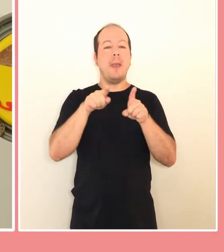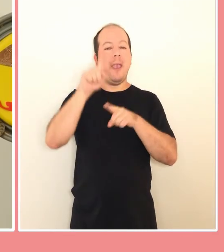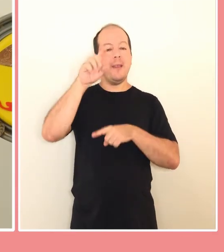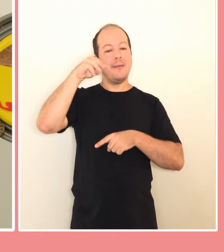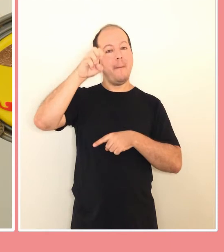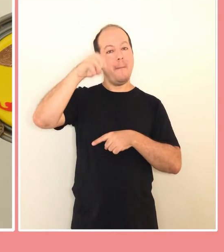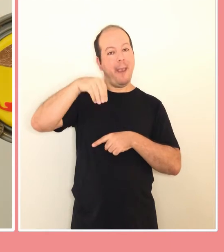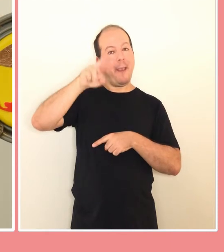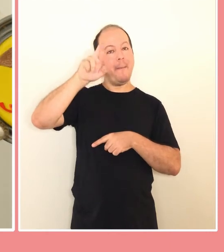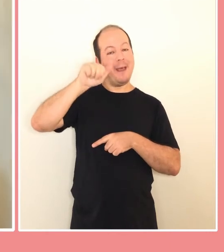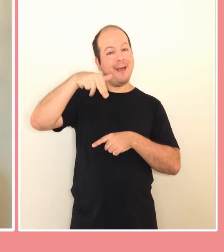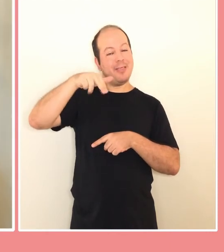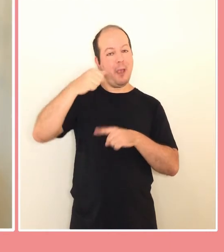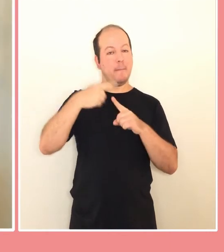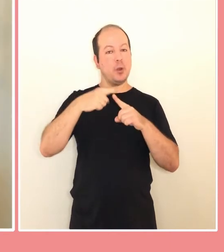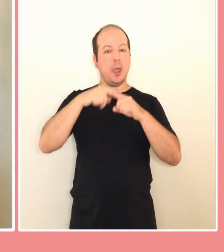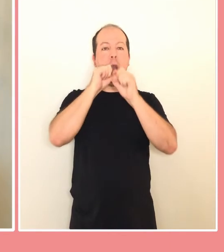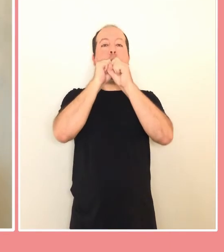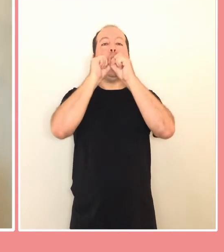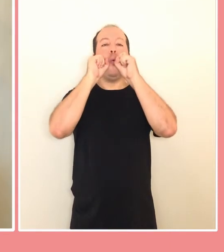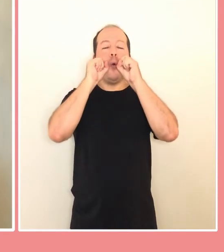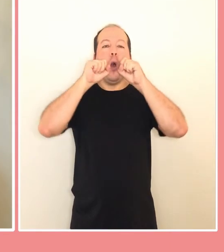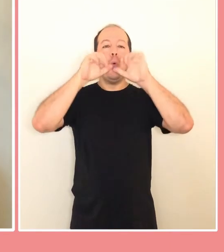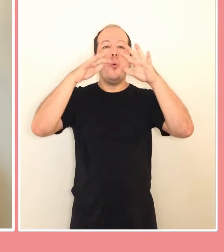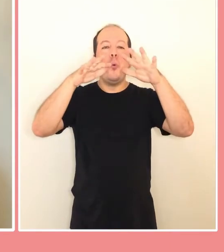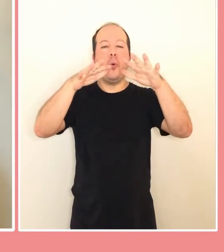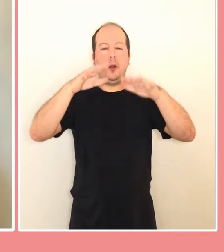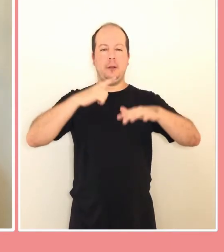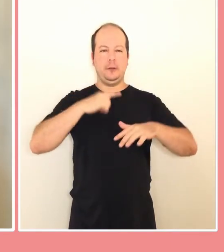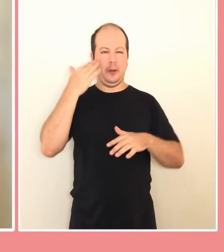por uma membrana. Bom, vamos deixar então a máscara de lado.